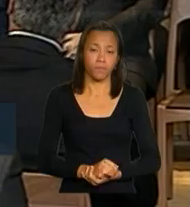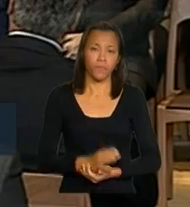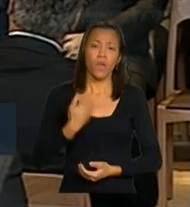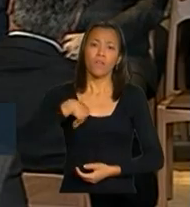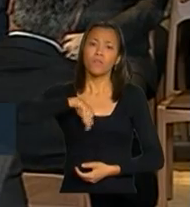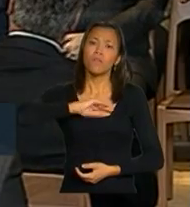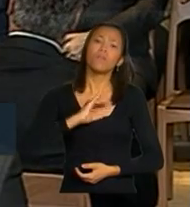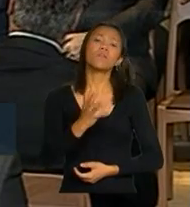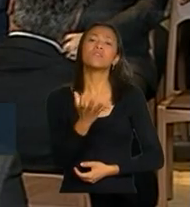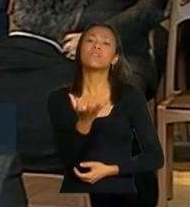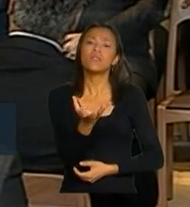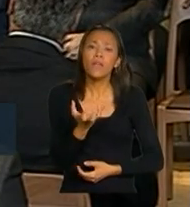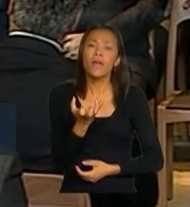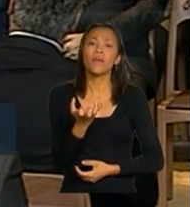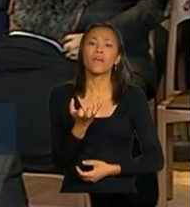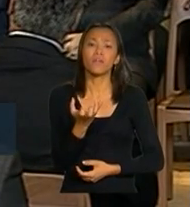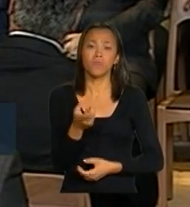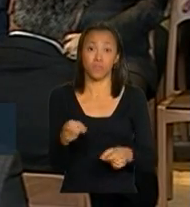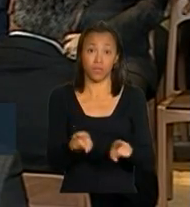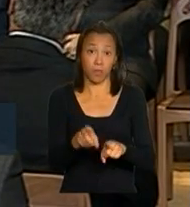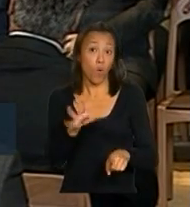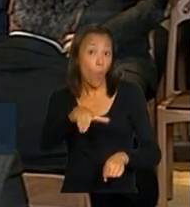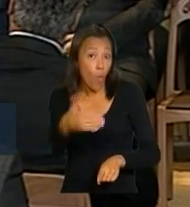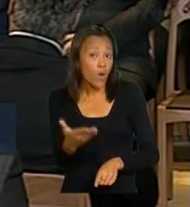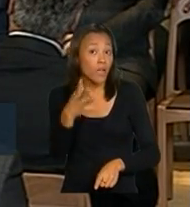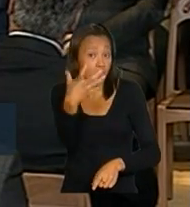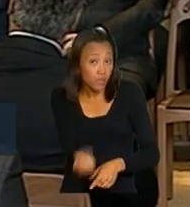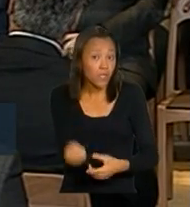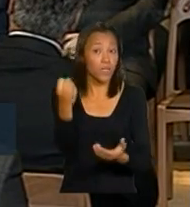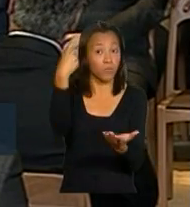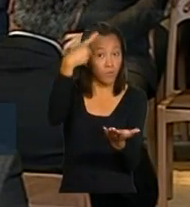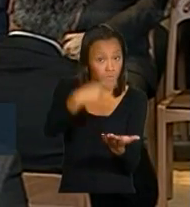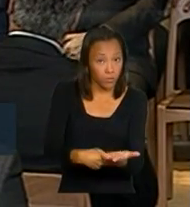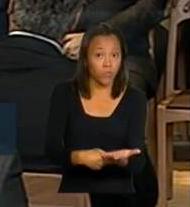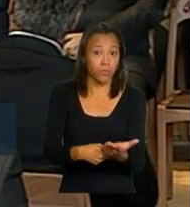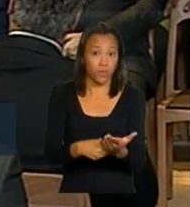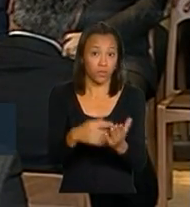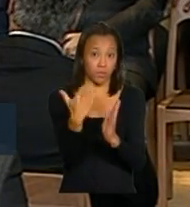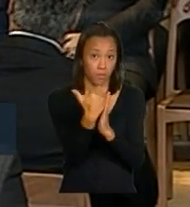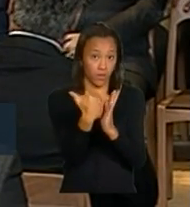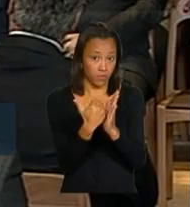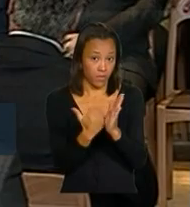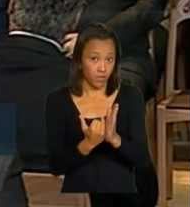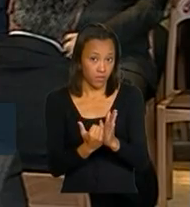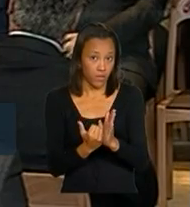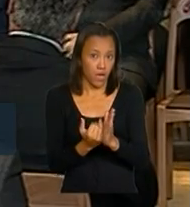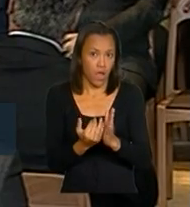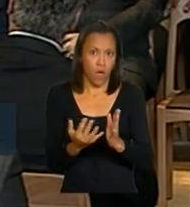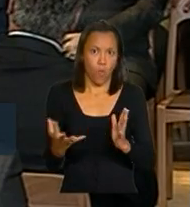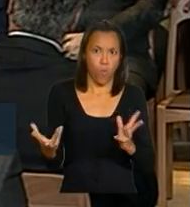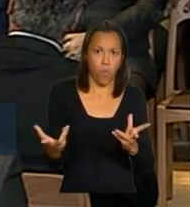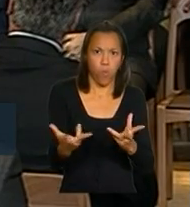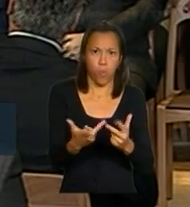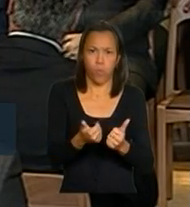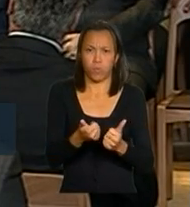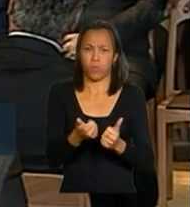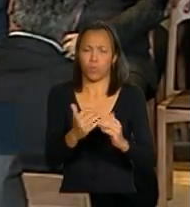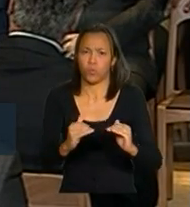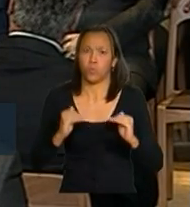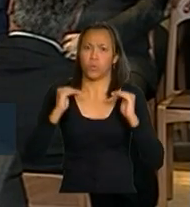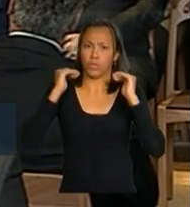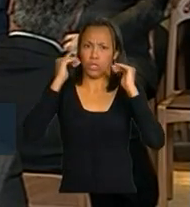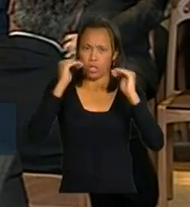Nós queríamos contar, quando fizemos essa parceria, com a alta tecnologia, a alta qualidade, a alta